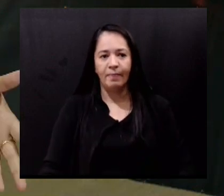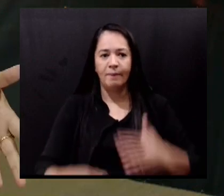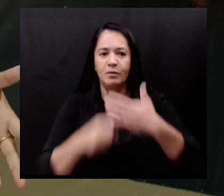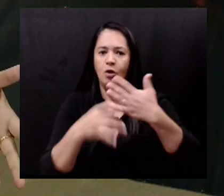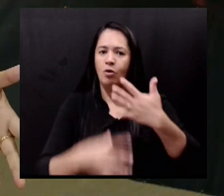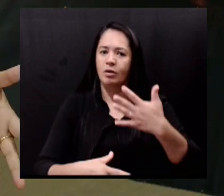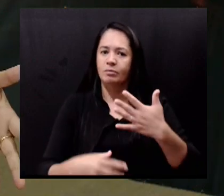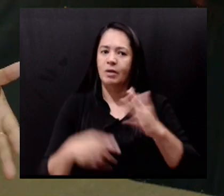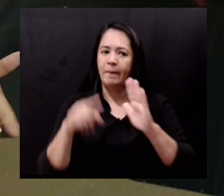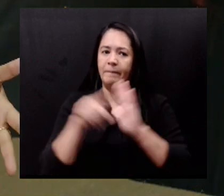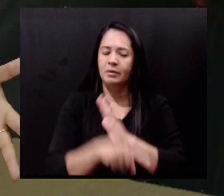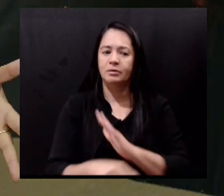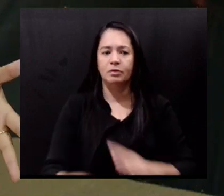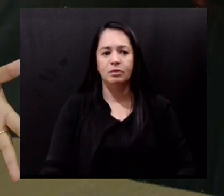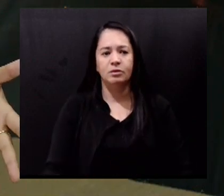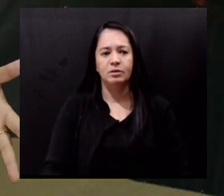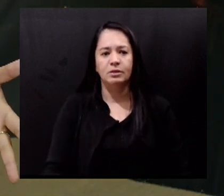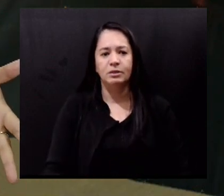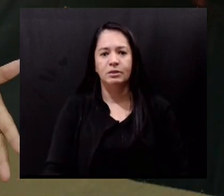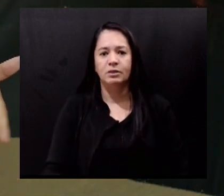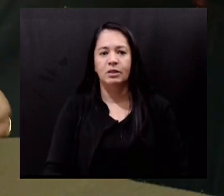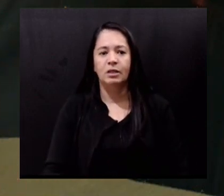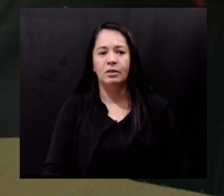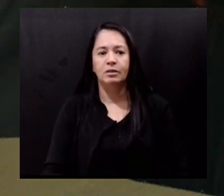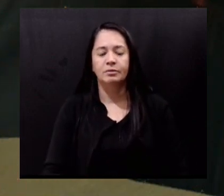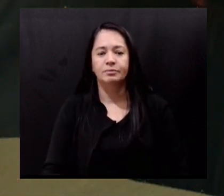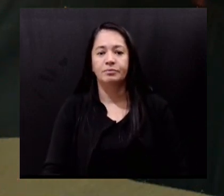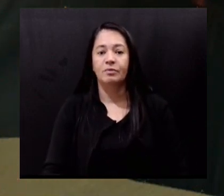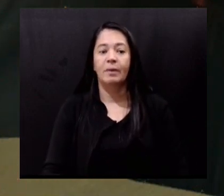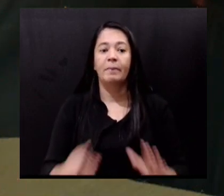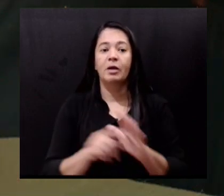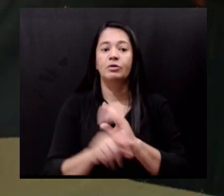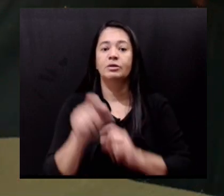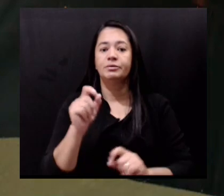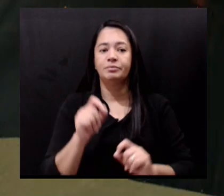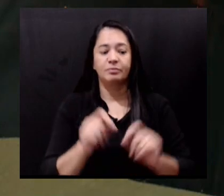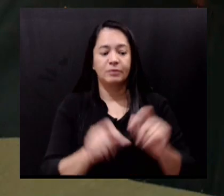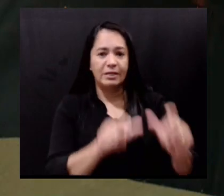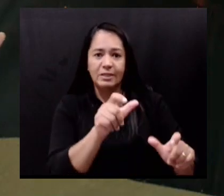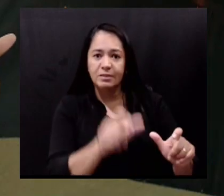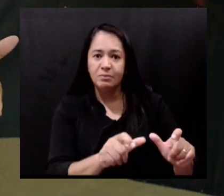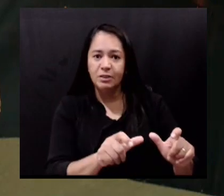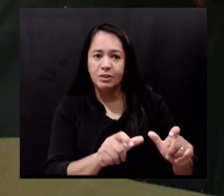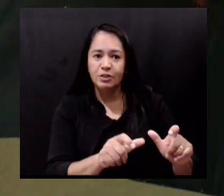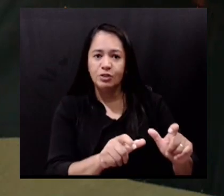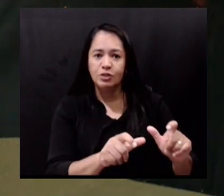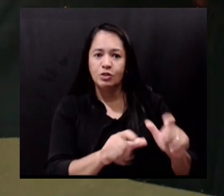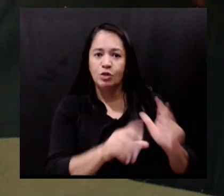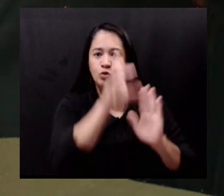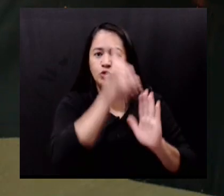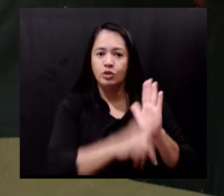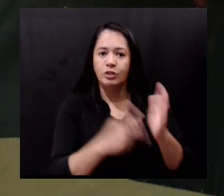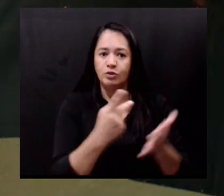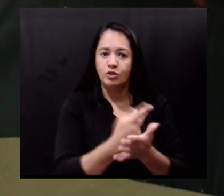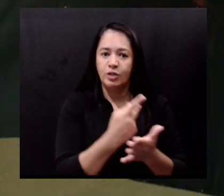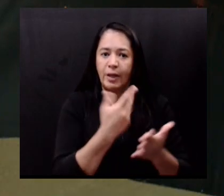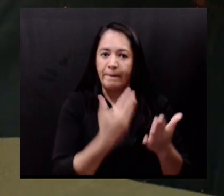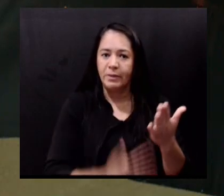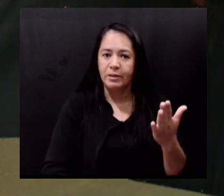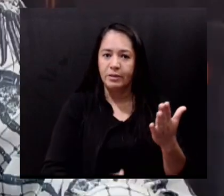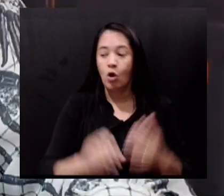ela. As pessoas estão perdendo, a pergunta que ela fez para a gente, aliás, as pessoas estão perdendo o direito de errar ou de pensar diferente? Eu acho que